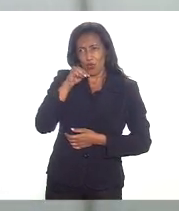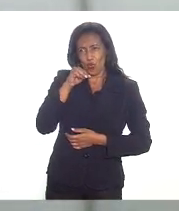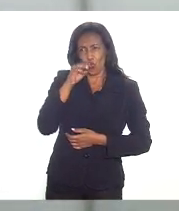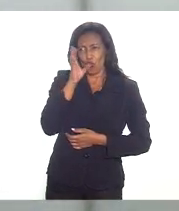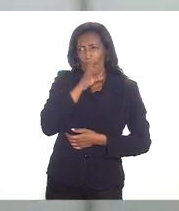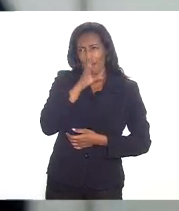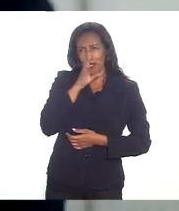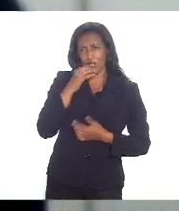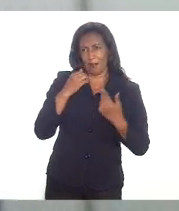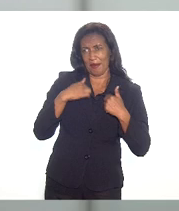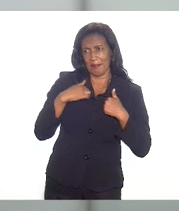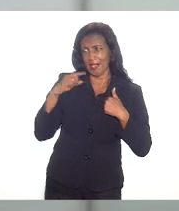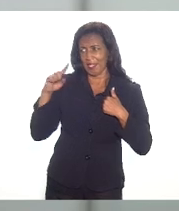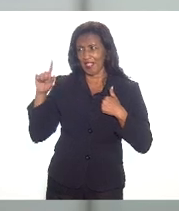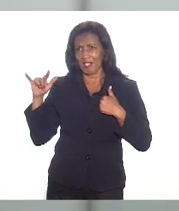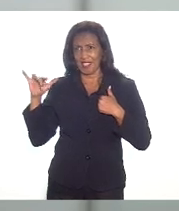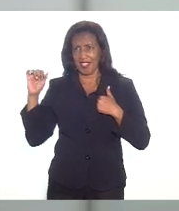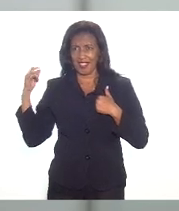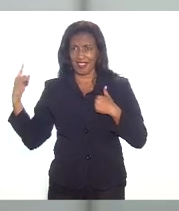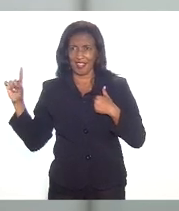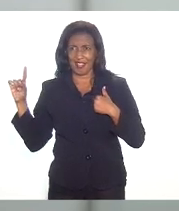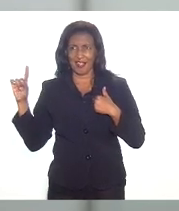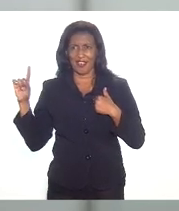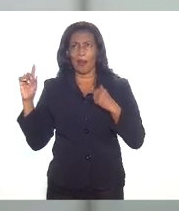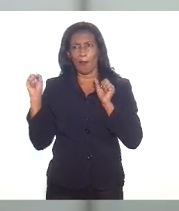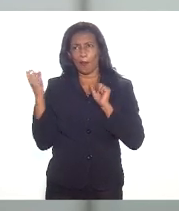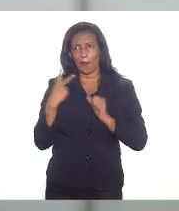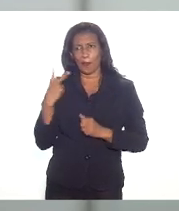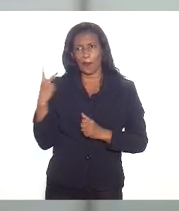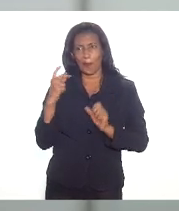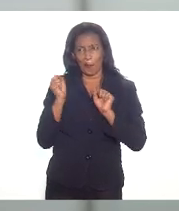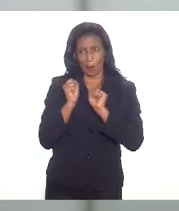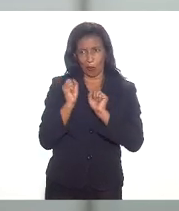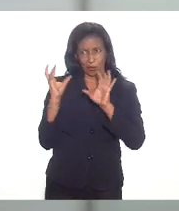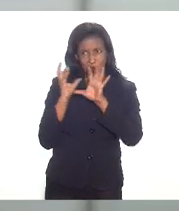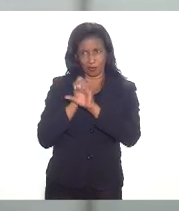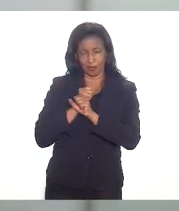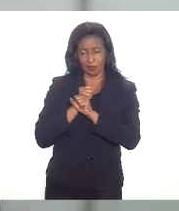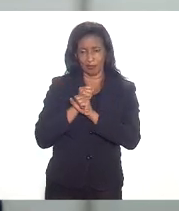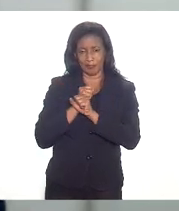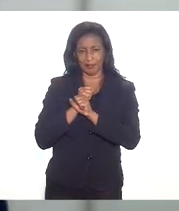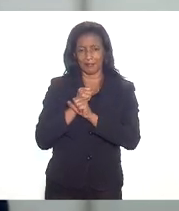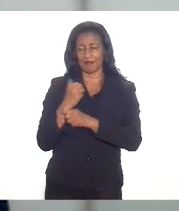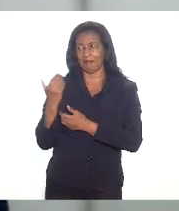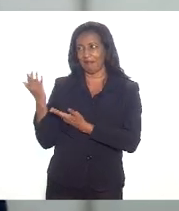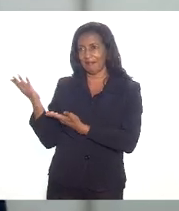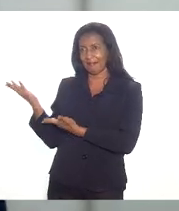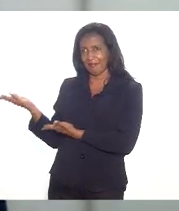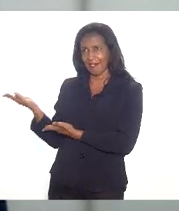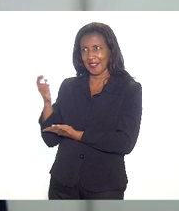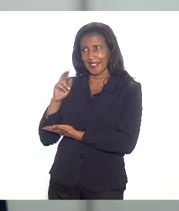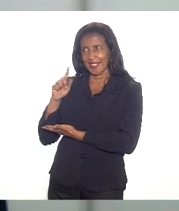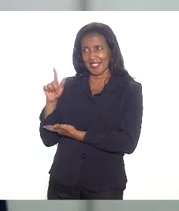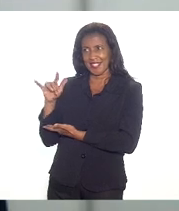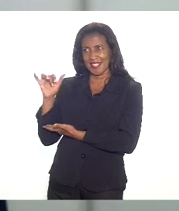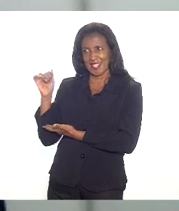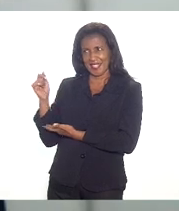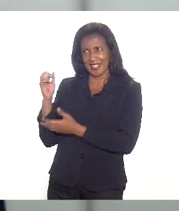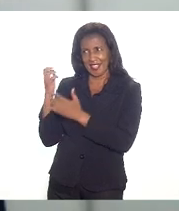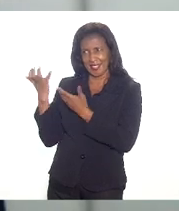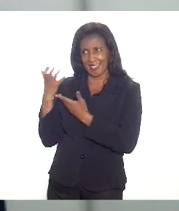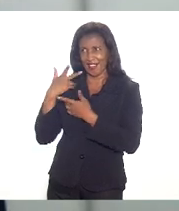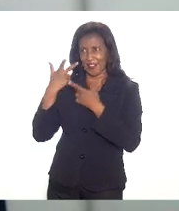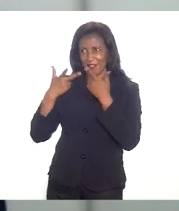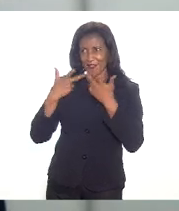poder encerrar. Claro. Deputada Zeidan, a senhora tem primazia. A senhora quer fazer uso da palavra,